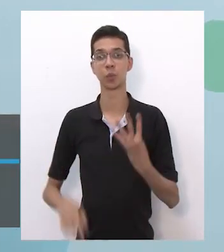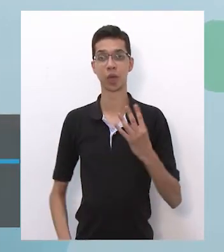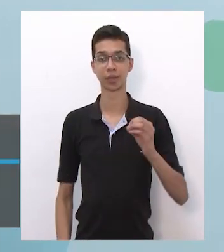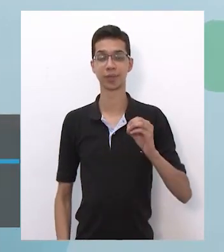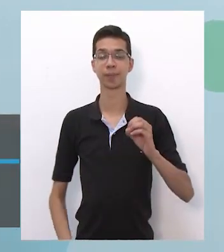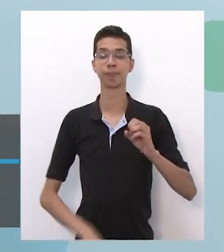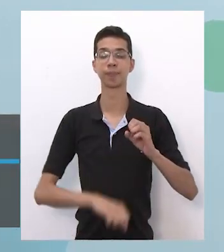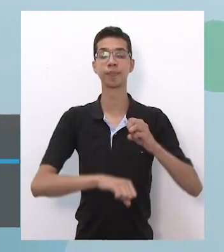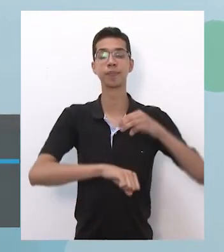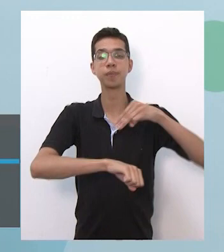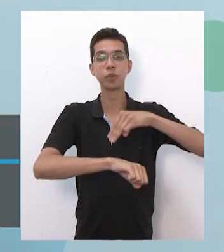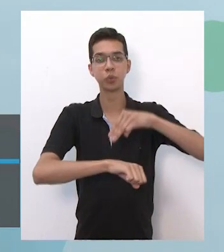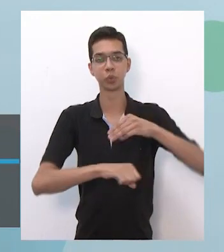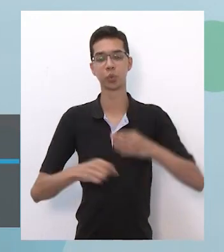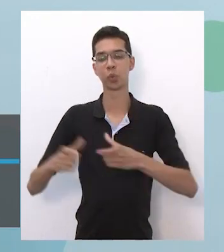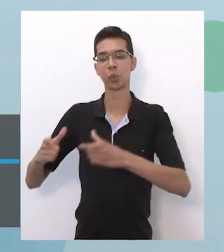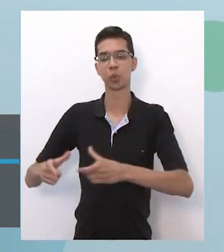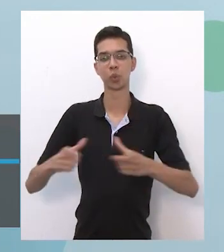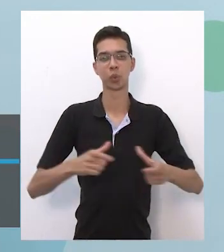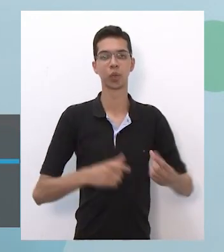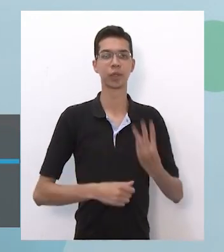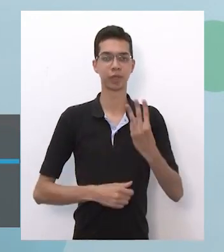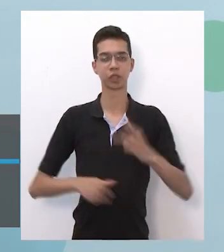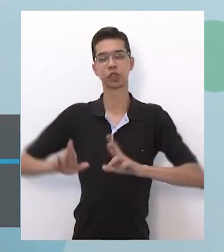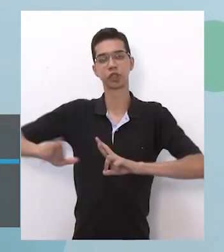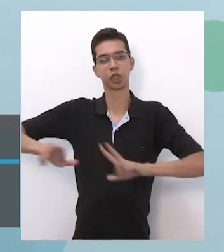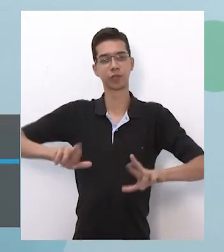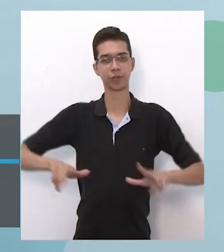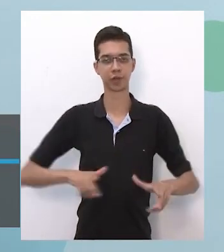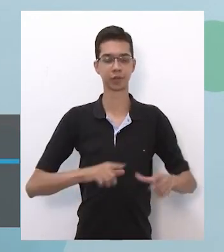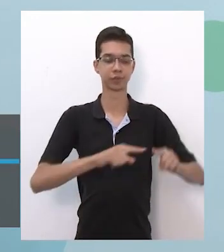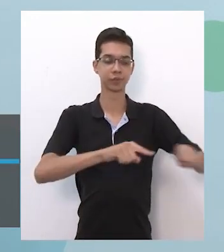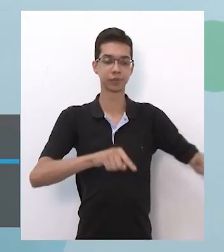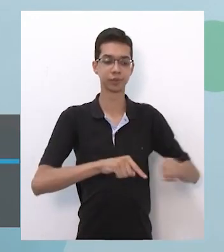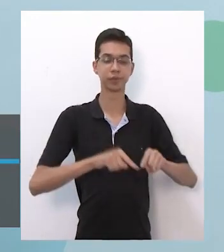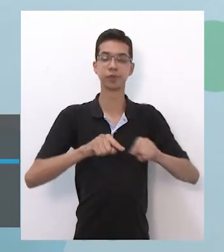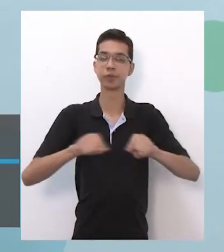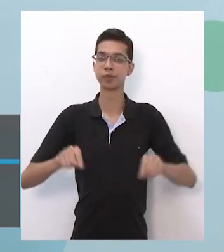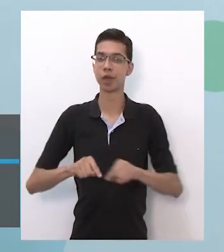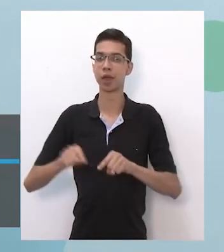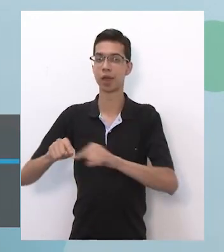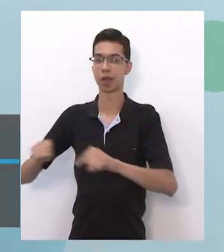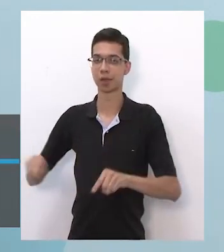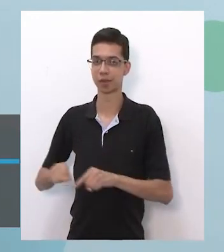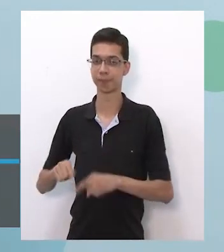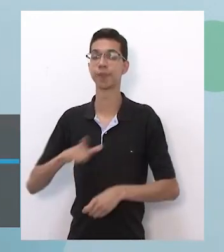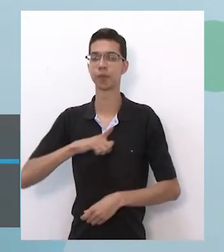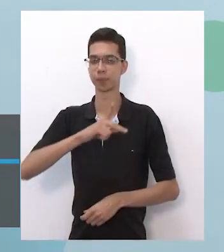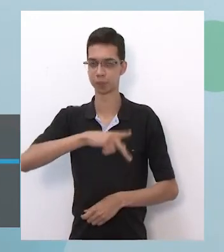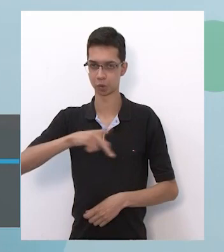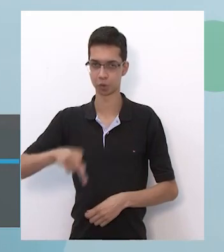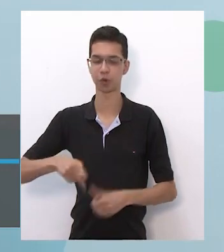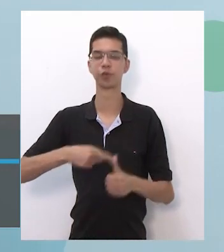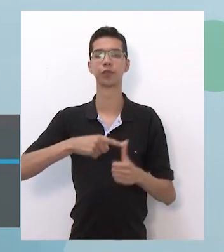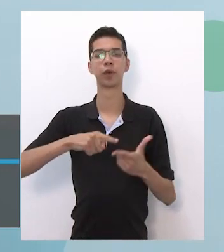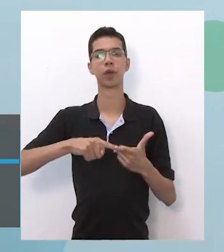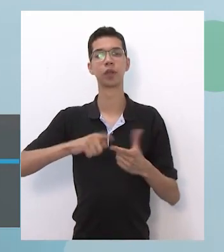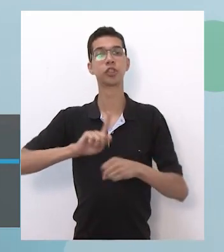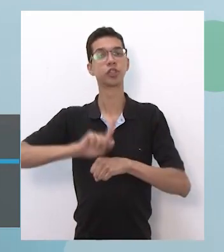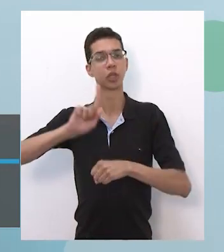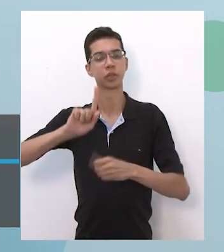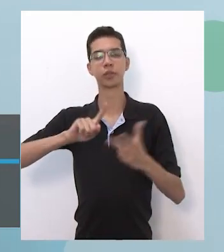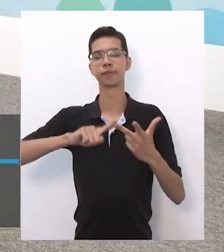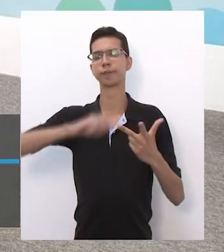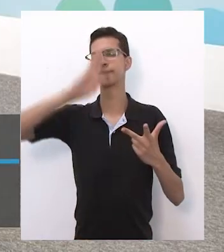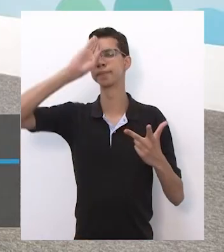um desses espaços. Então, nós estamos aptos a receber tanto professores, gestores, quanto, principalmente, o nosso grande foco são os